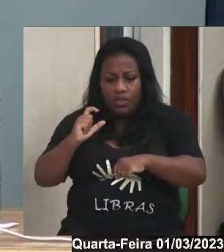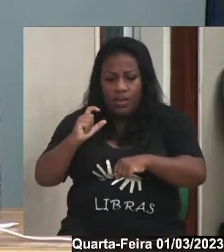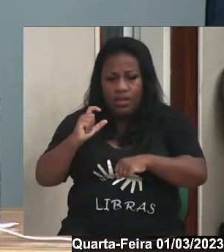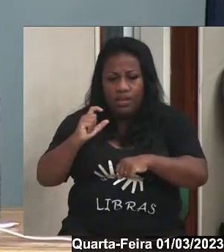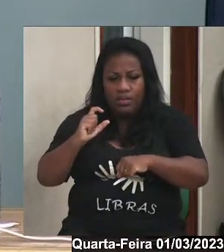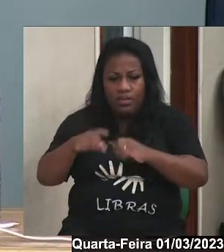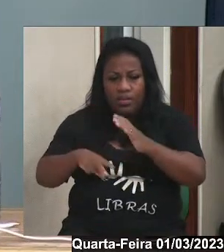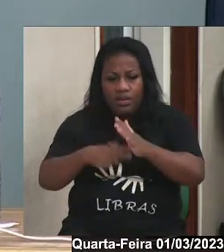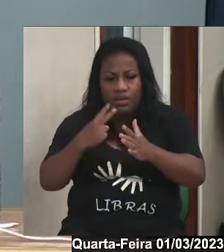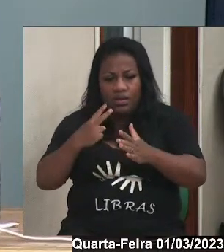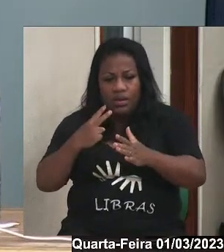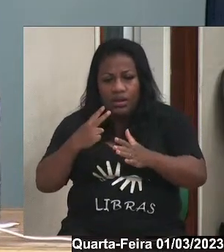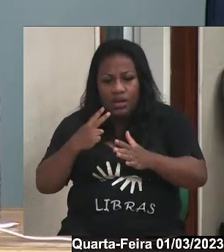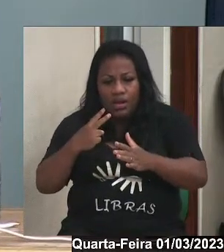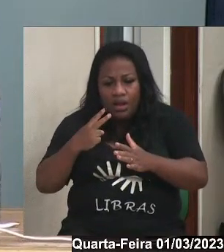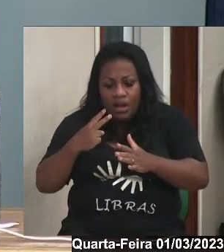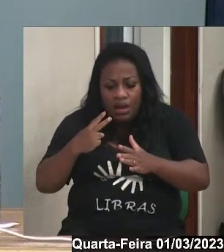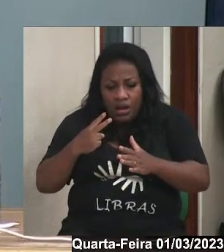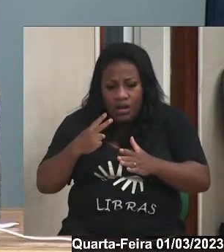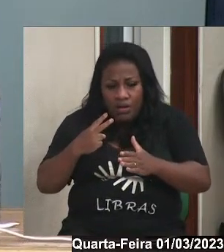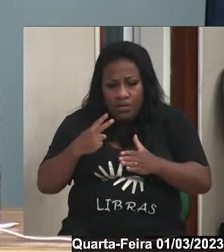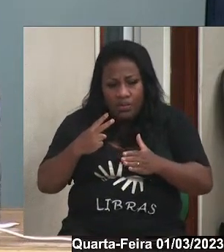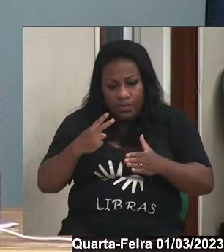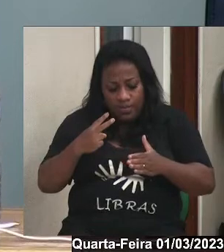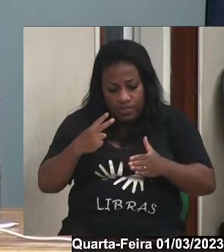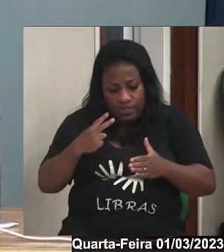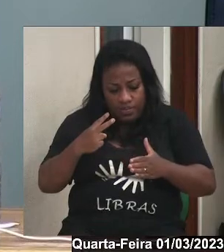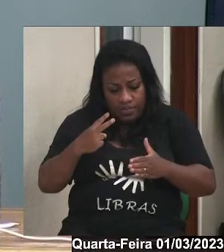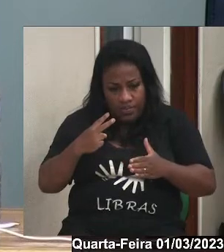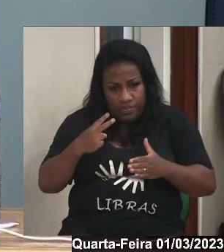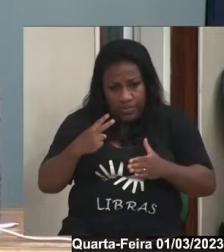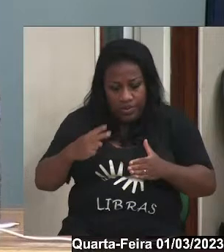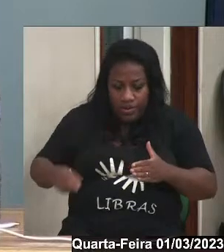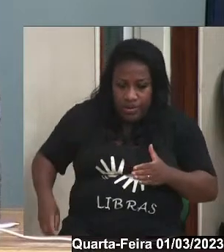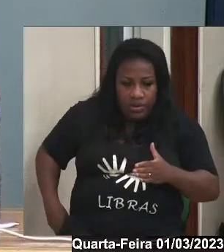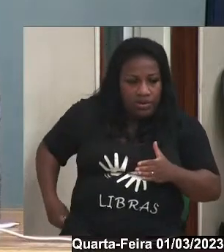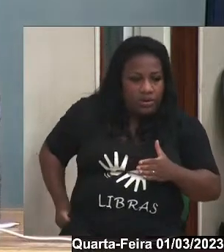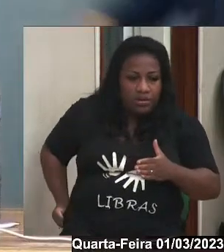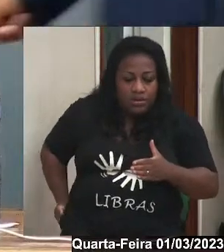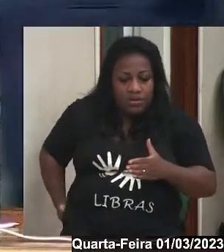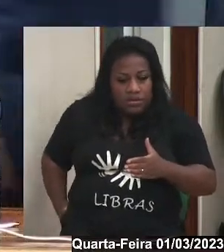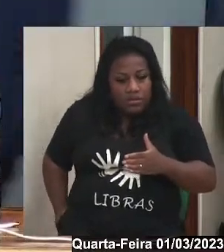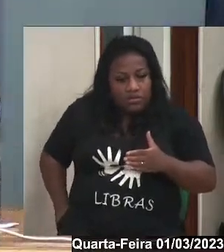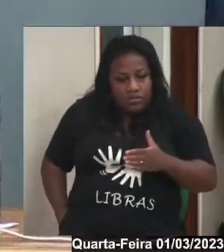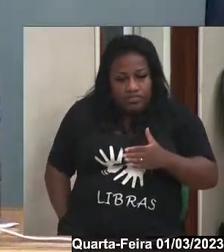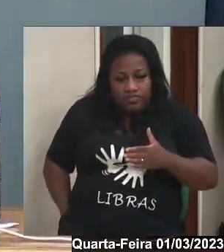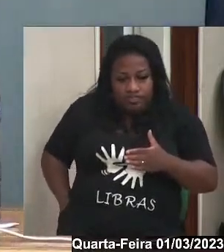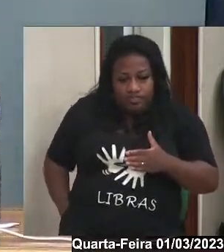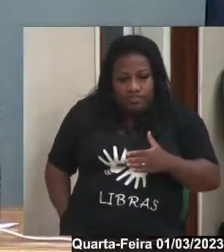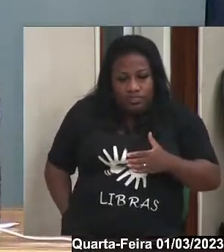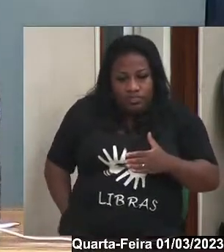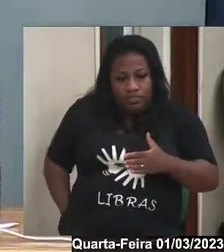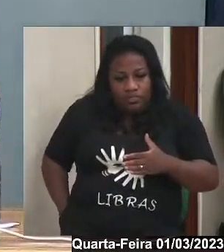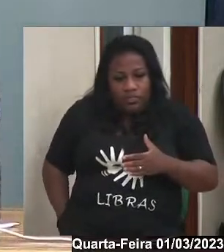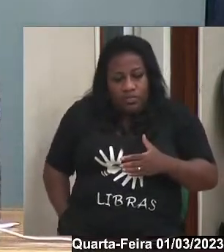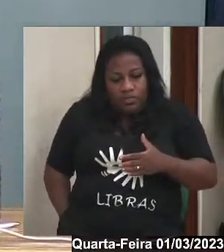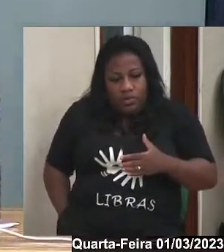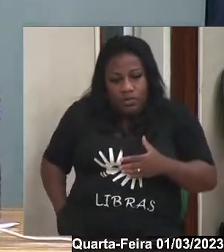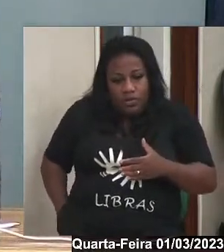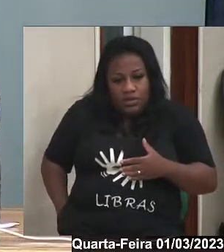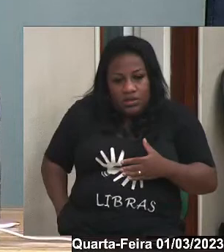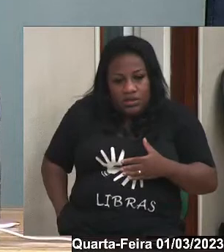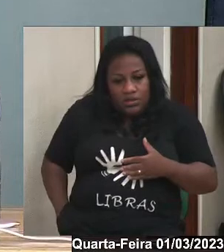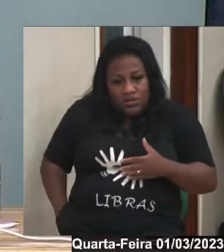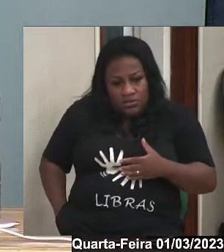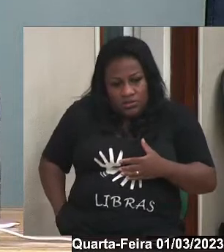expediente. Usou da palavra os seguintes vereadores: Adalto Batista Silva, Gilson Balbino de Oliveira, Abidan Henrique da Silva,